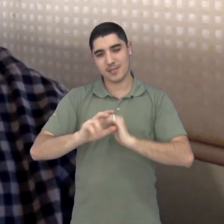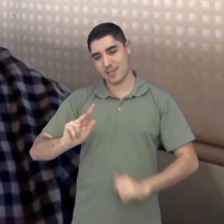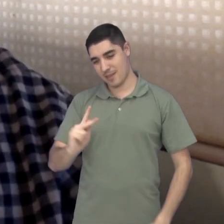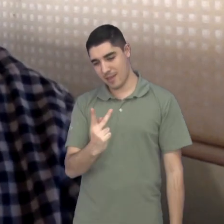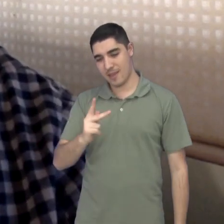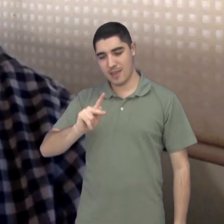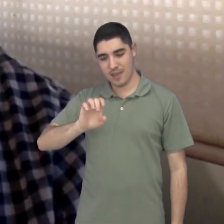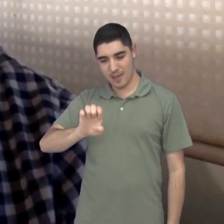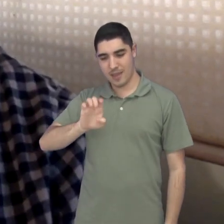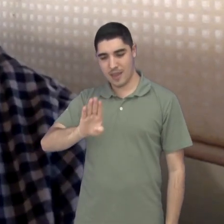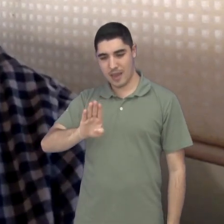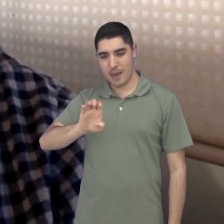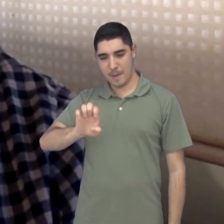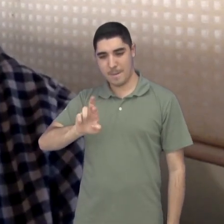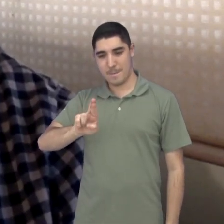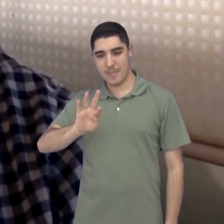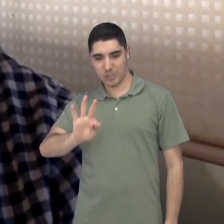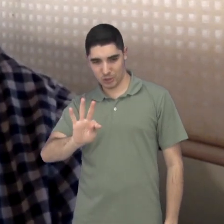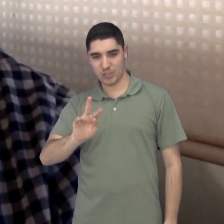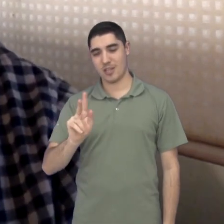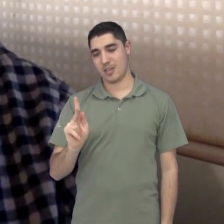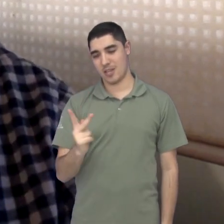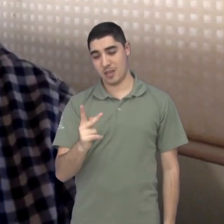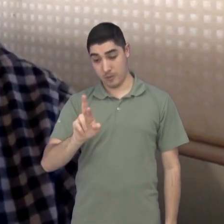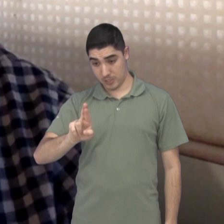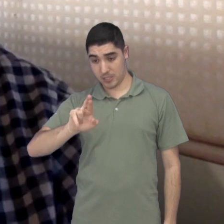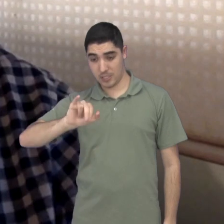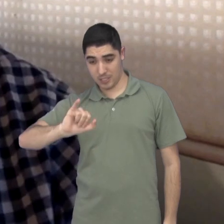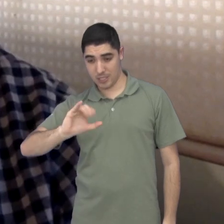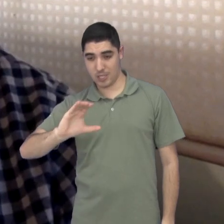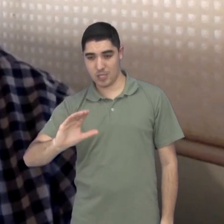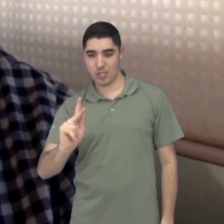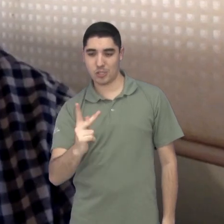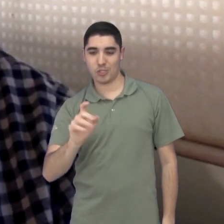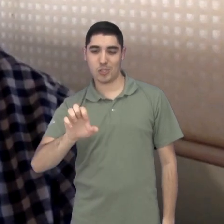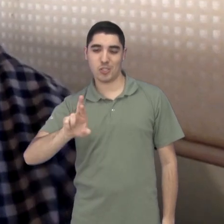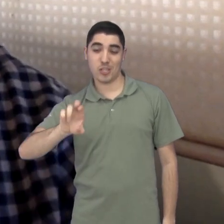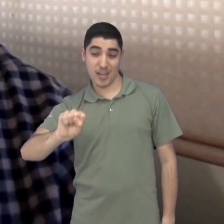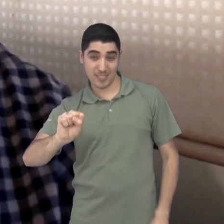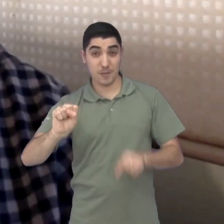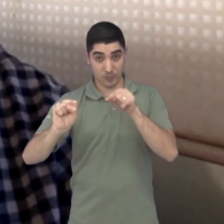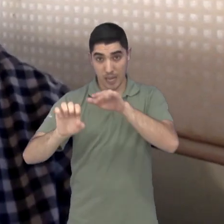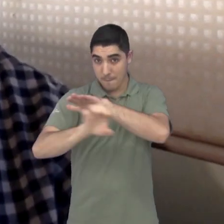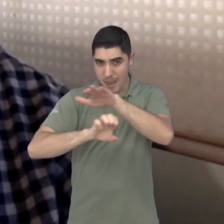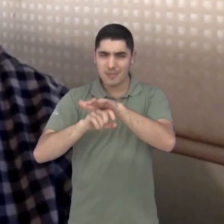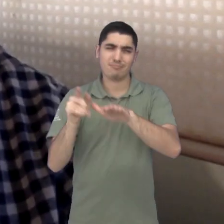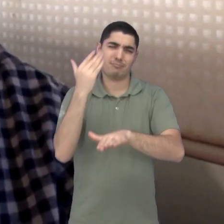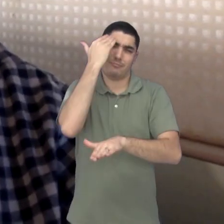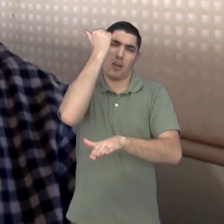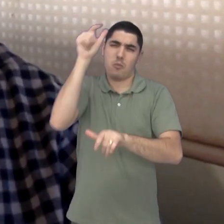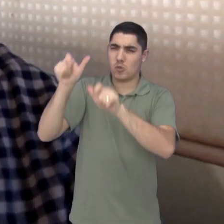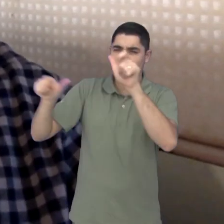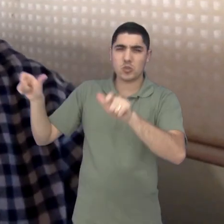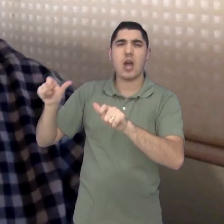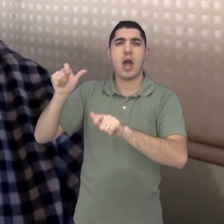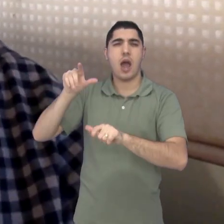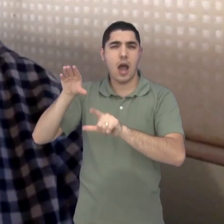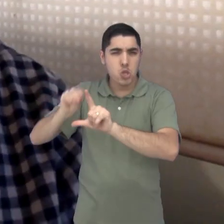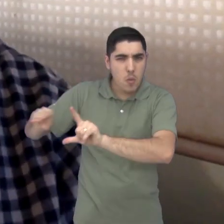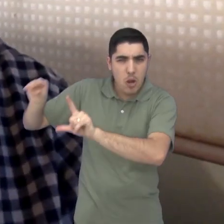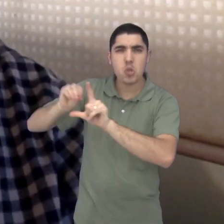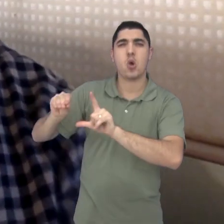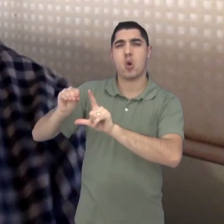os melhores profissionais do mercado, então não era muito difícil você conseguir um bom trabalho com